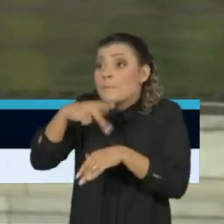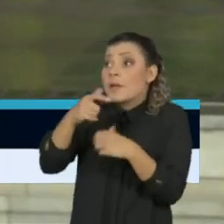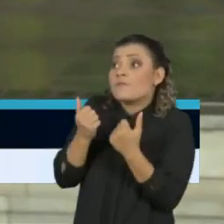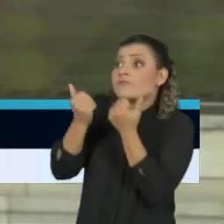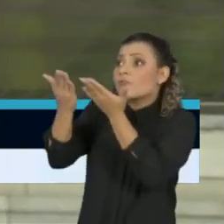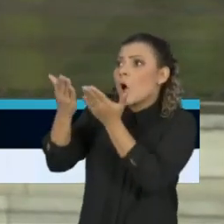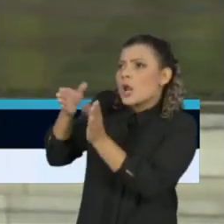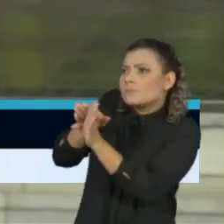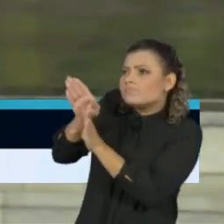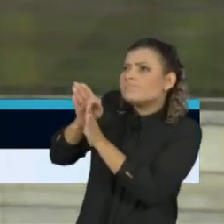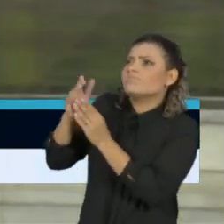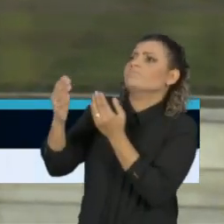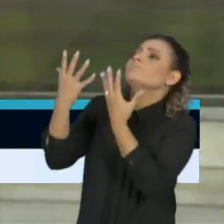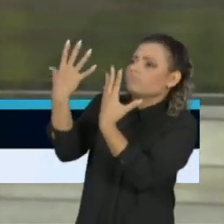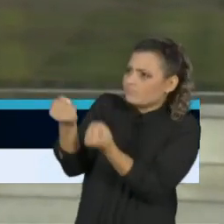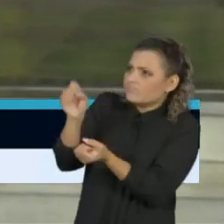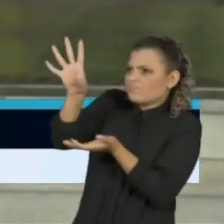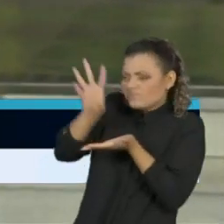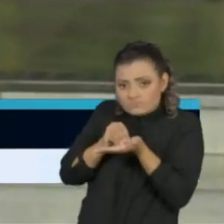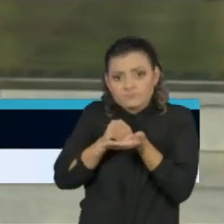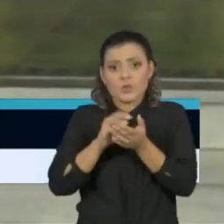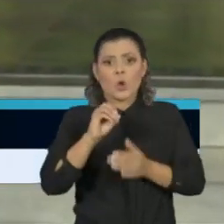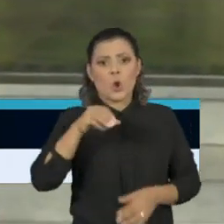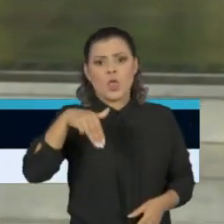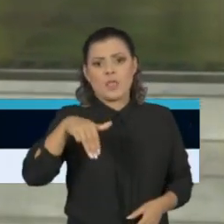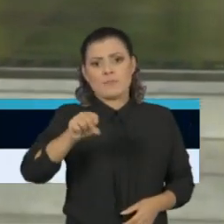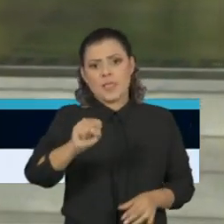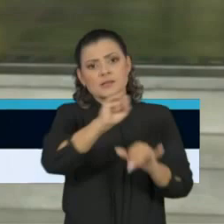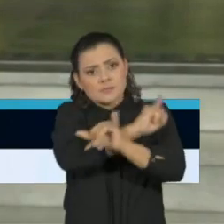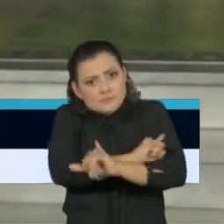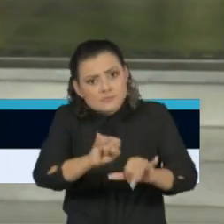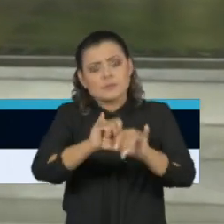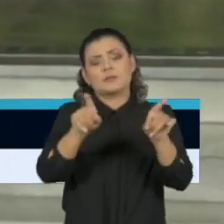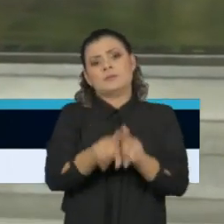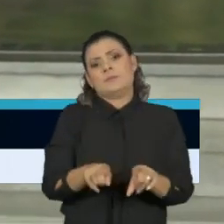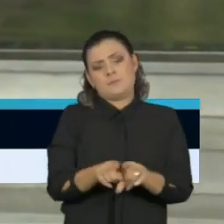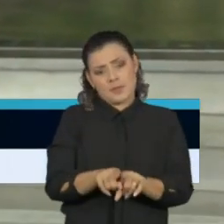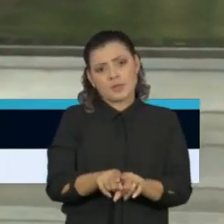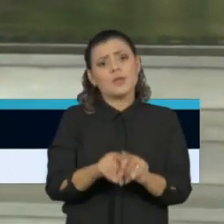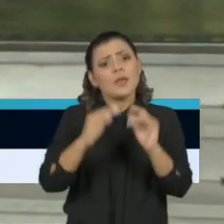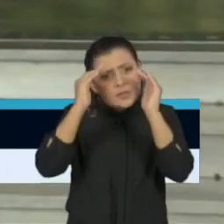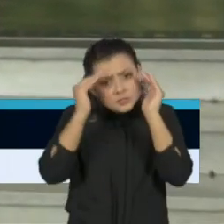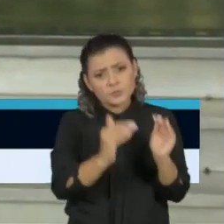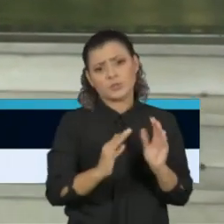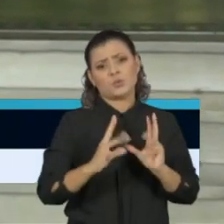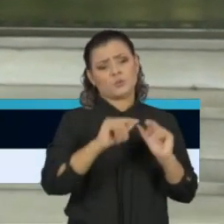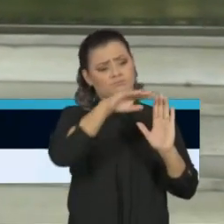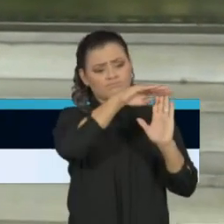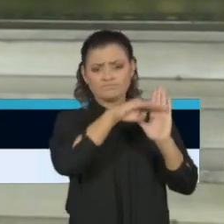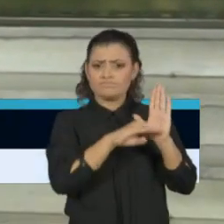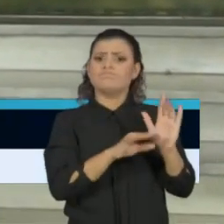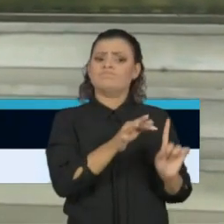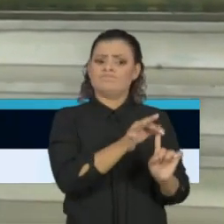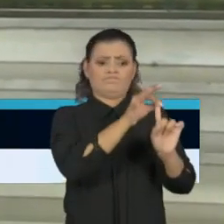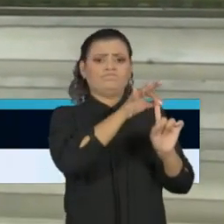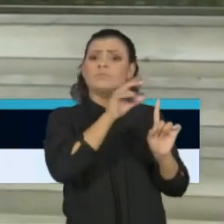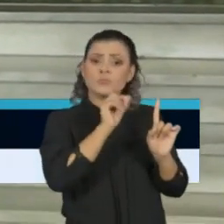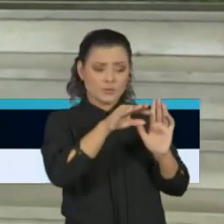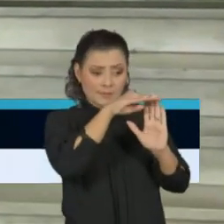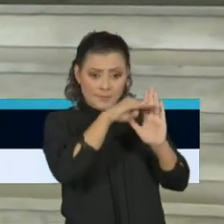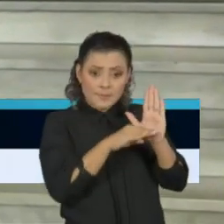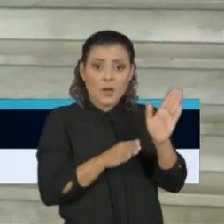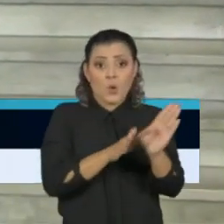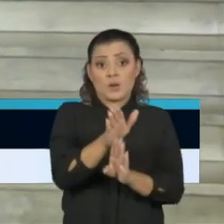e respeitam a Organização Mundial de Saúde, volto a repetir, respeitam também até aqui as indicações corretas